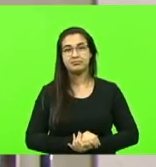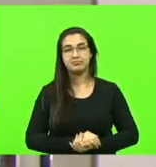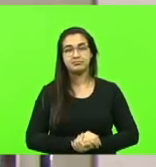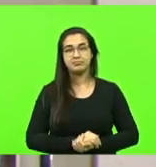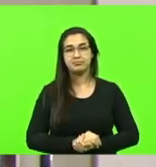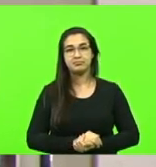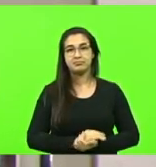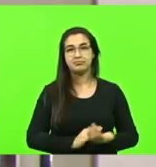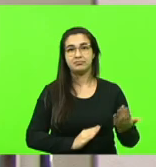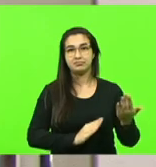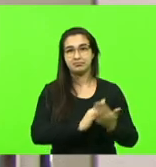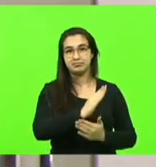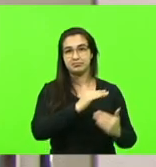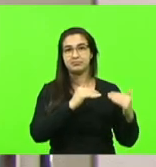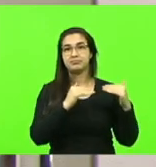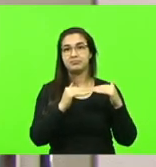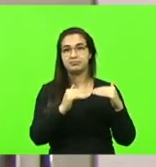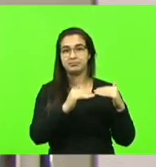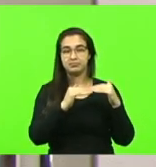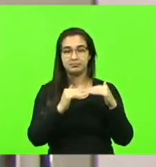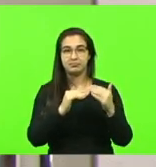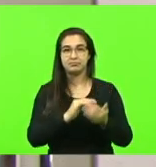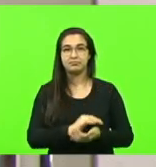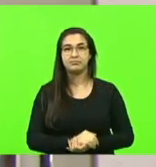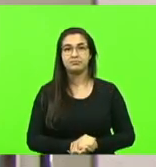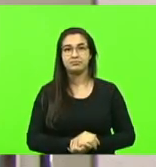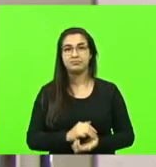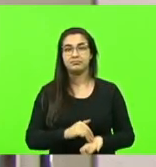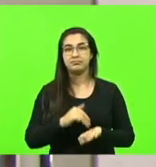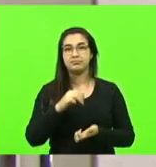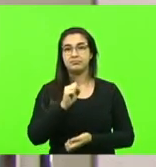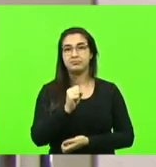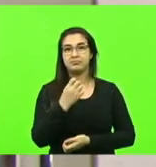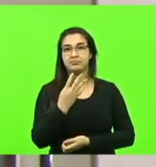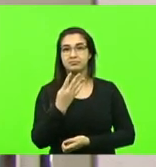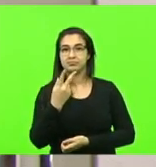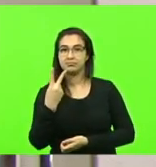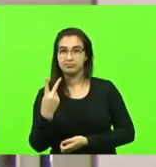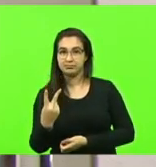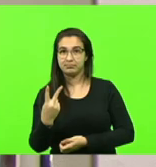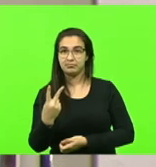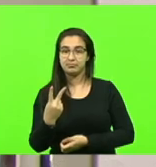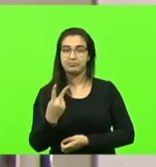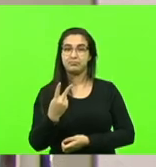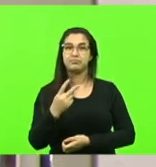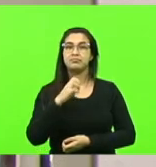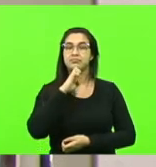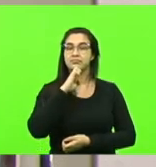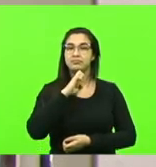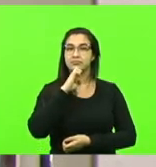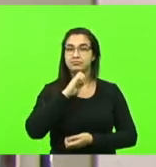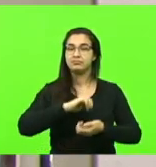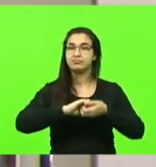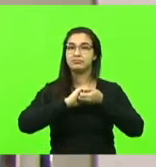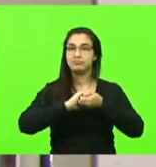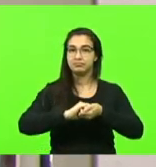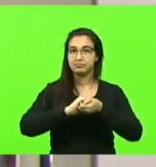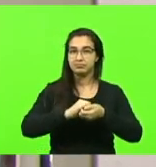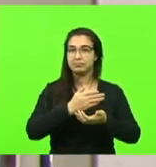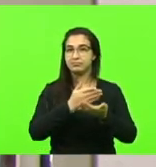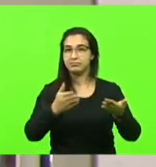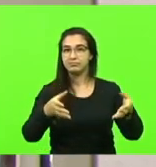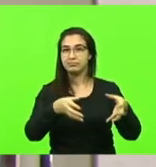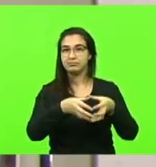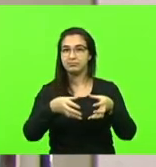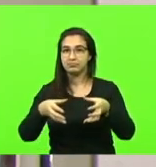como se encontra. Aprovado por unanimidade. Moção 842, ator deputado Felipe Estevam, cumprimentando os agentes da